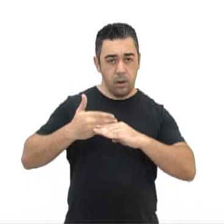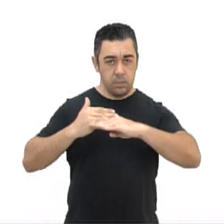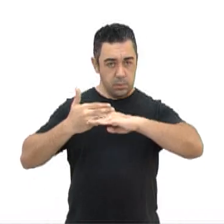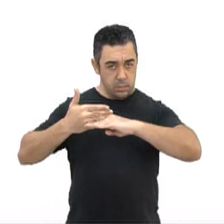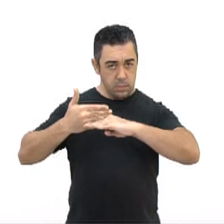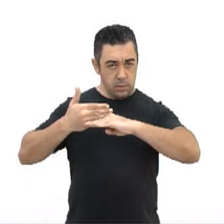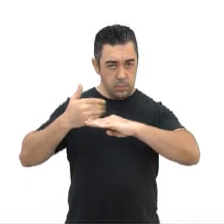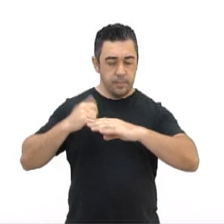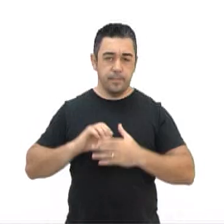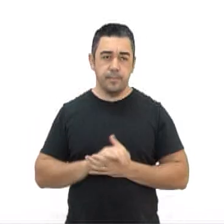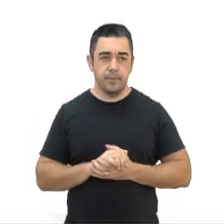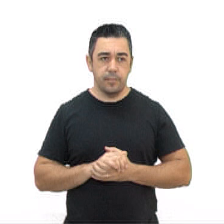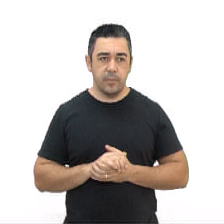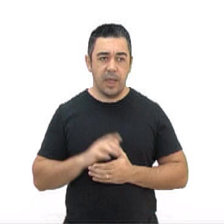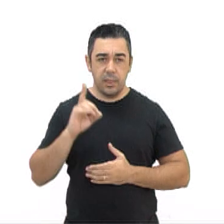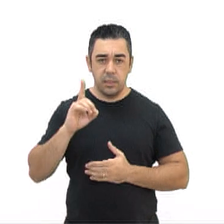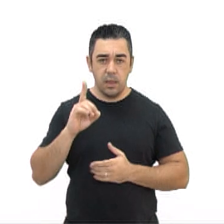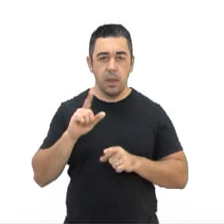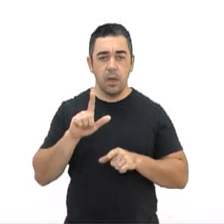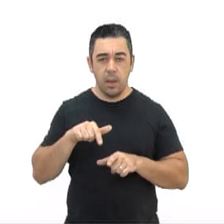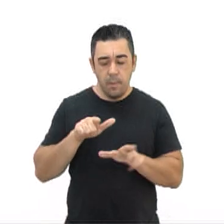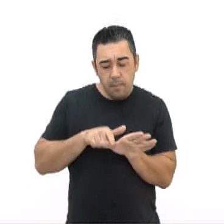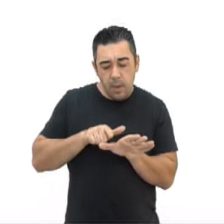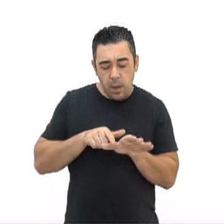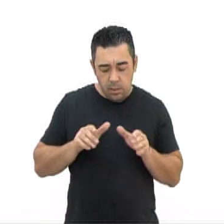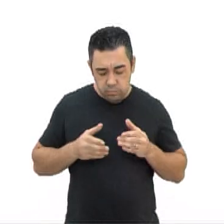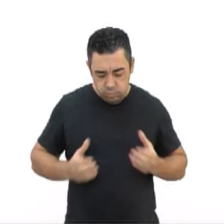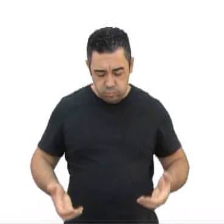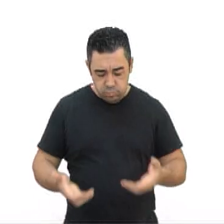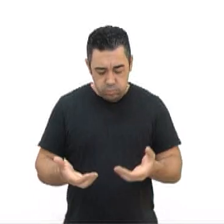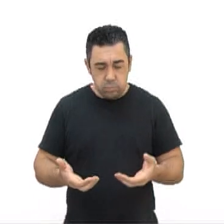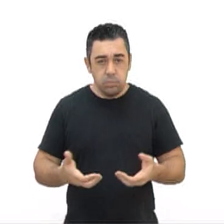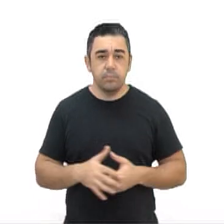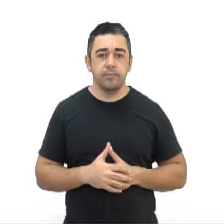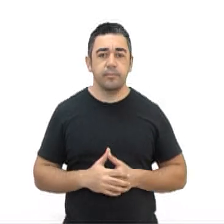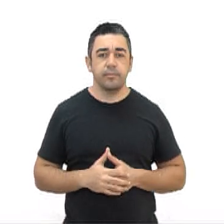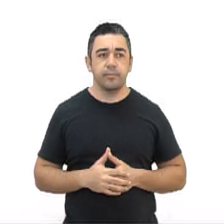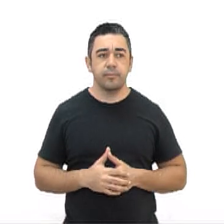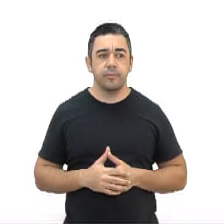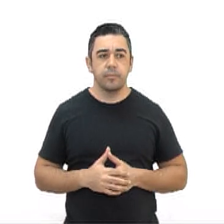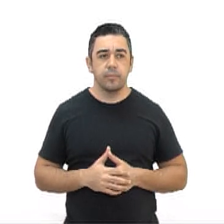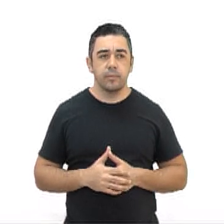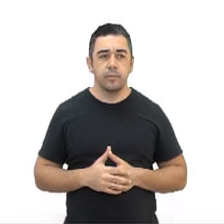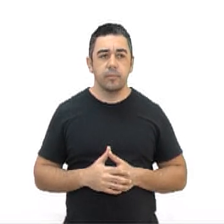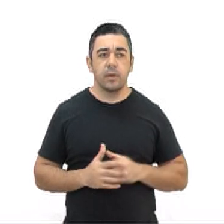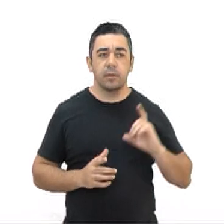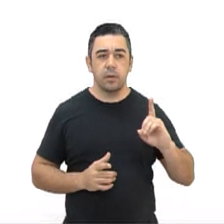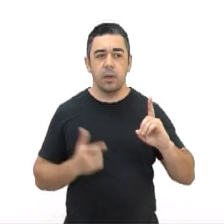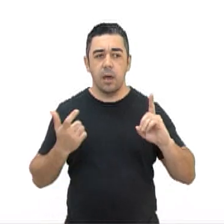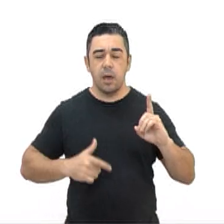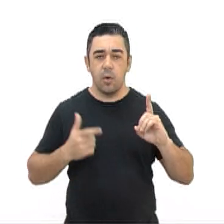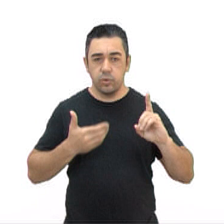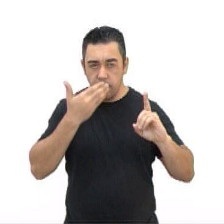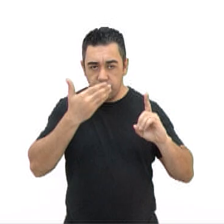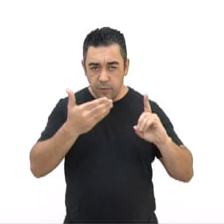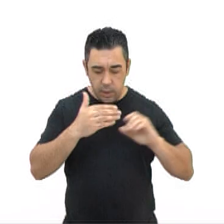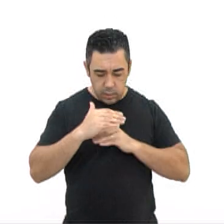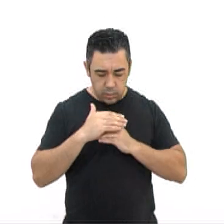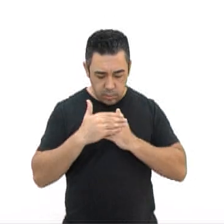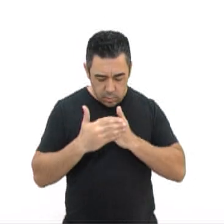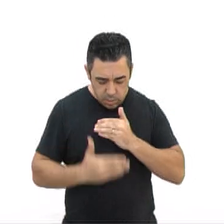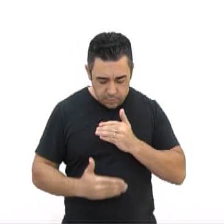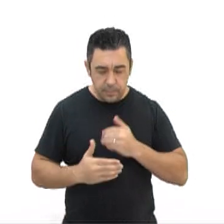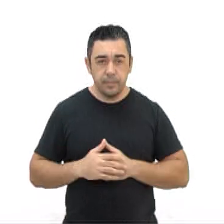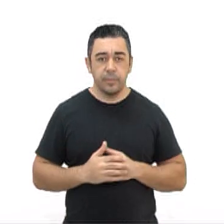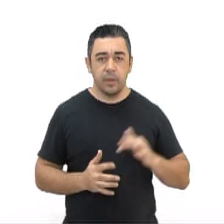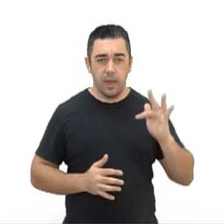a altura do pedal, a letra E, a altura dianteira do assento, a letra F,